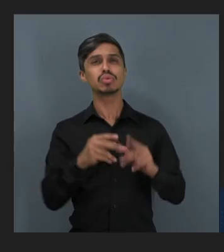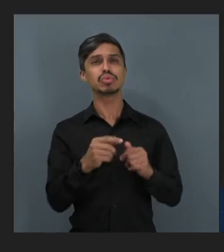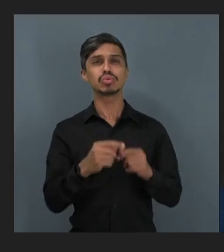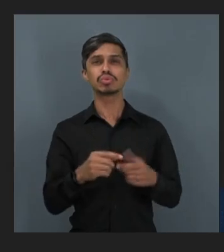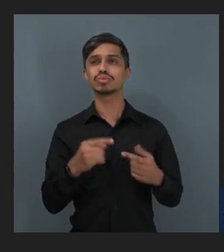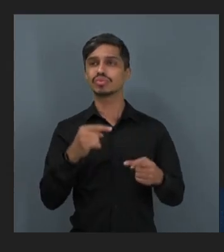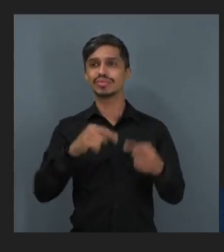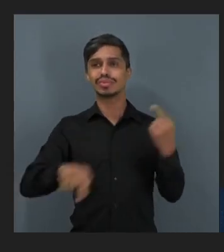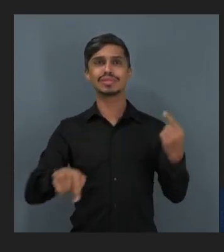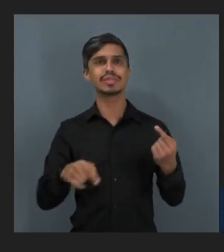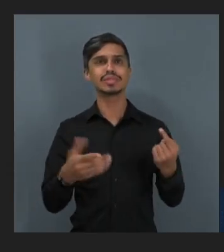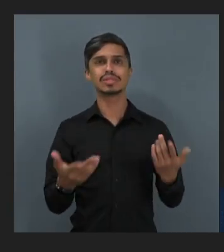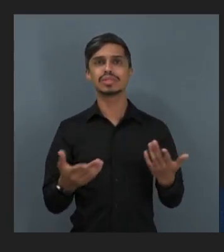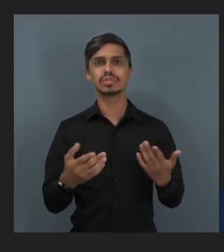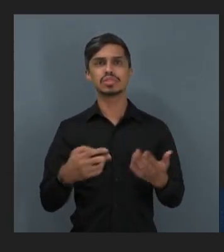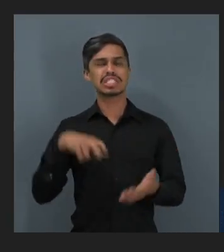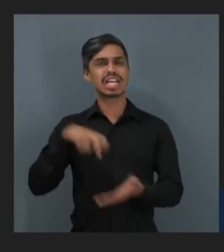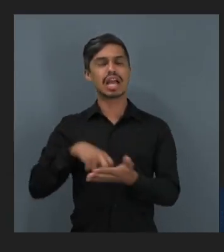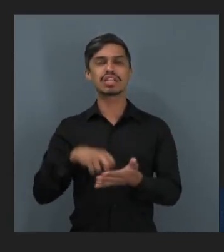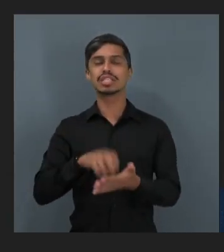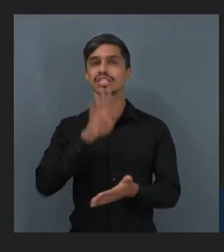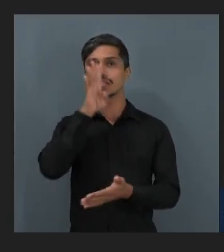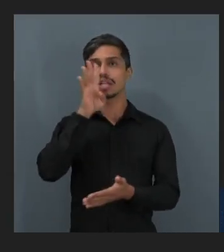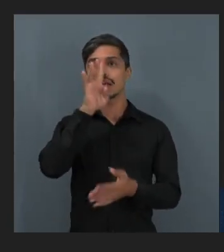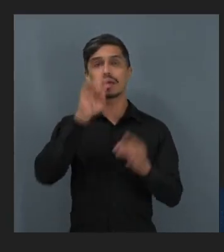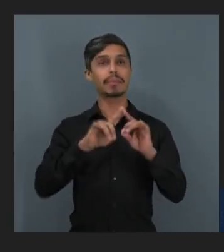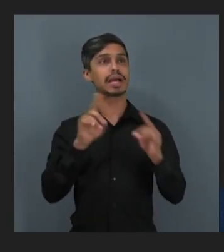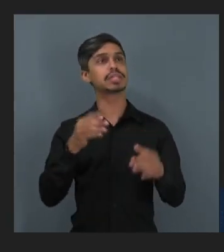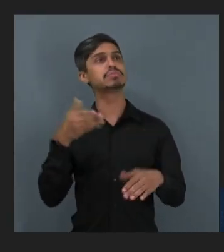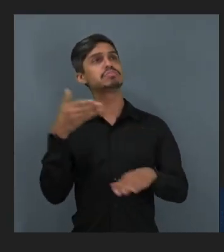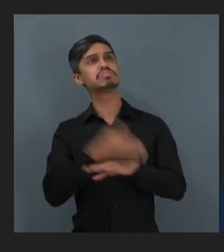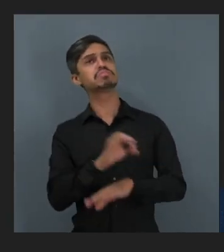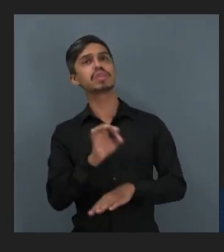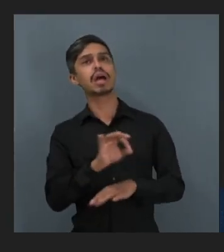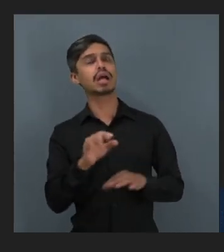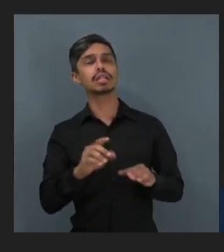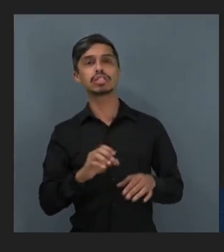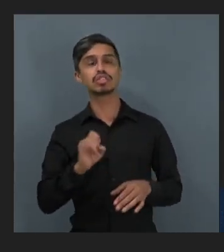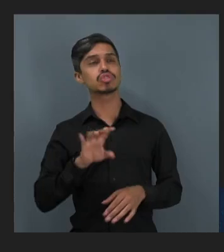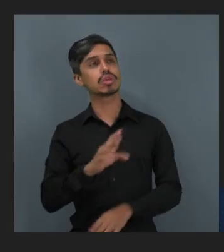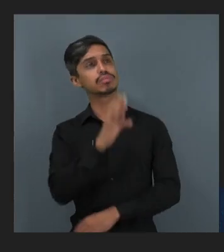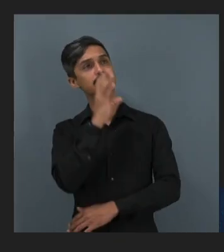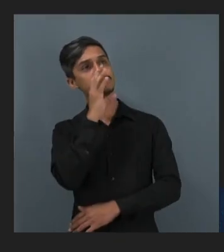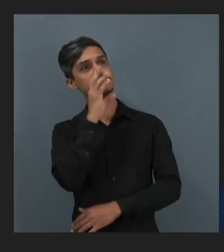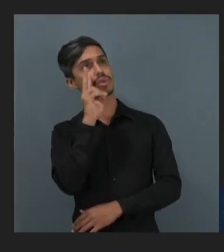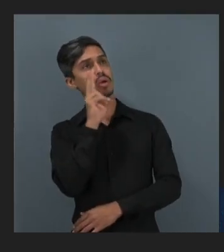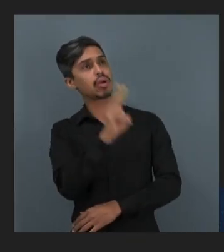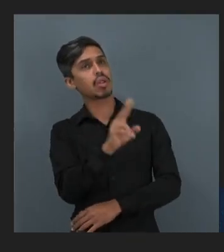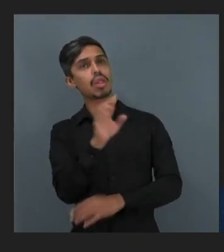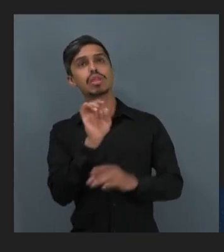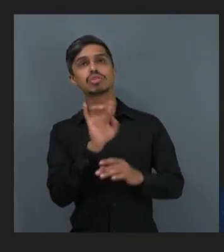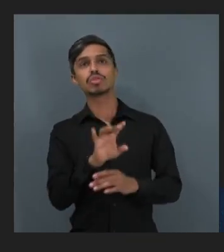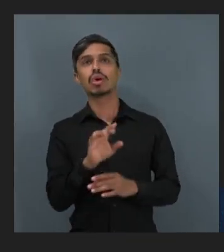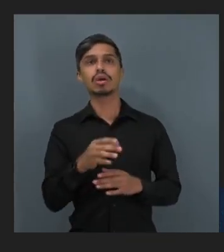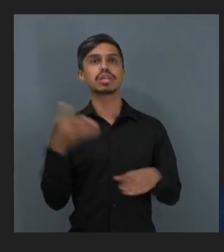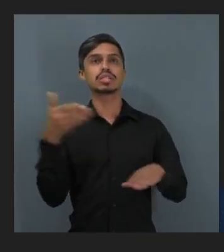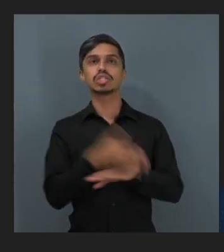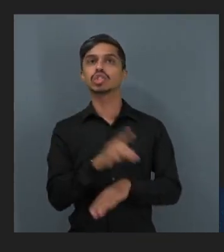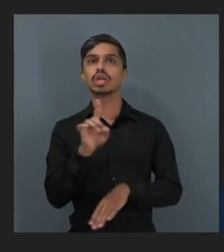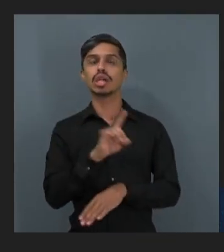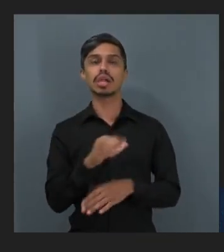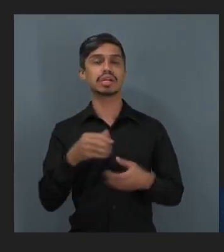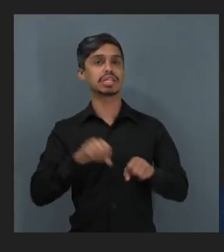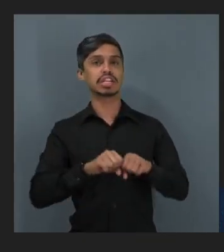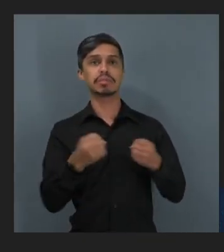sequer entraram, que muitos entraram por curiosidade, ficaram lá fora assistindo, nem sequer entraram, não